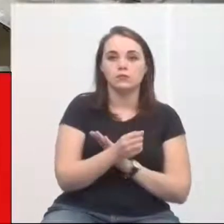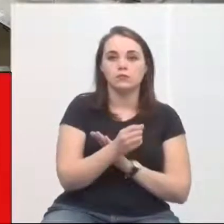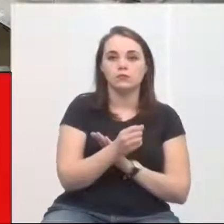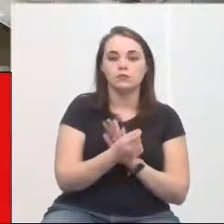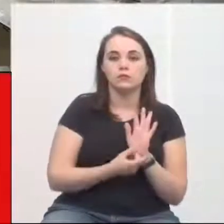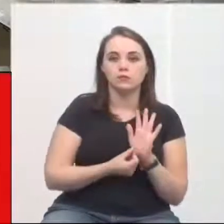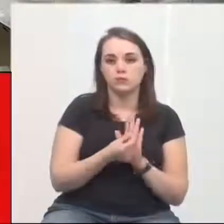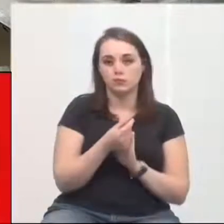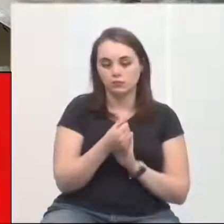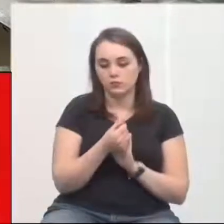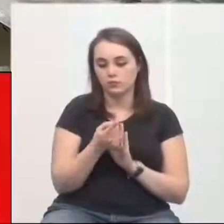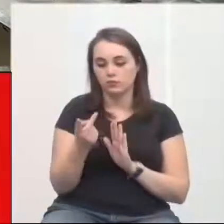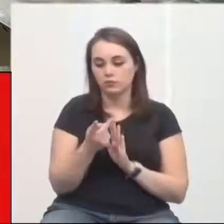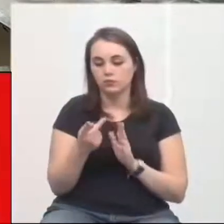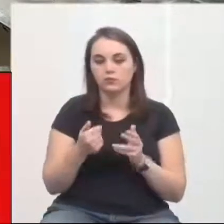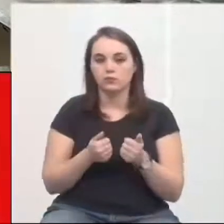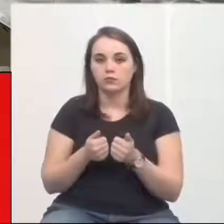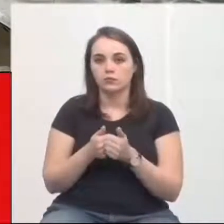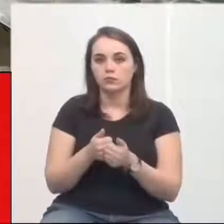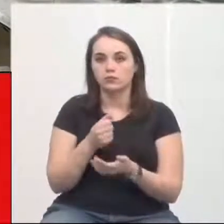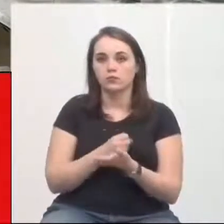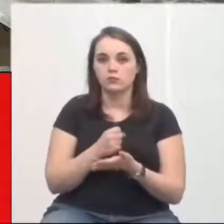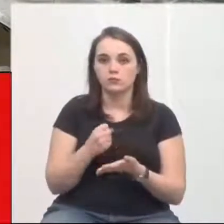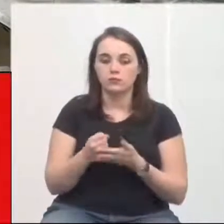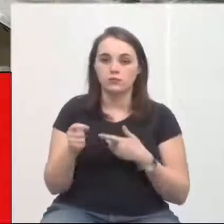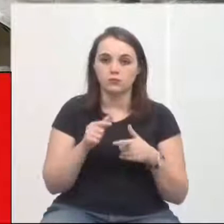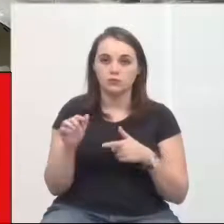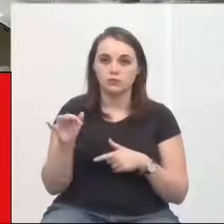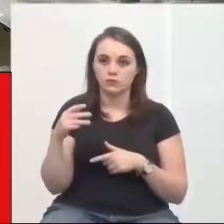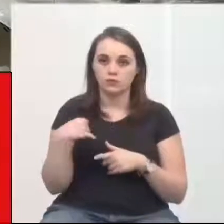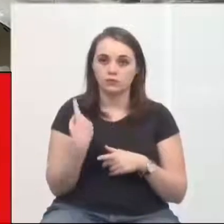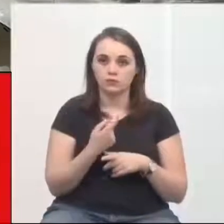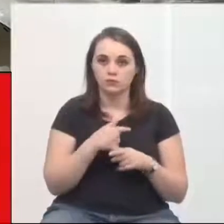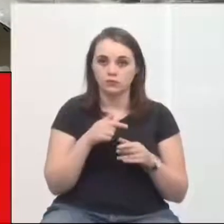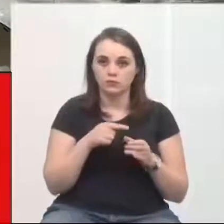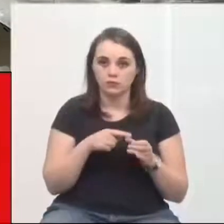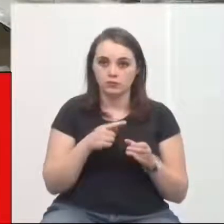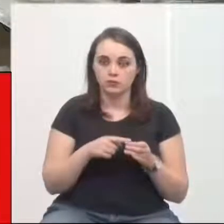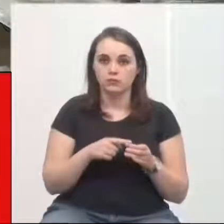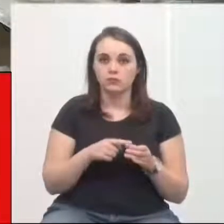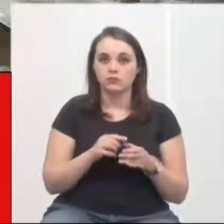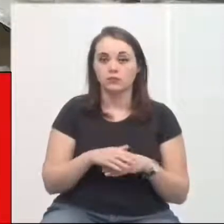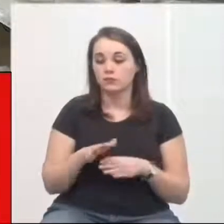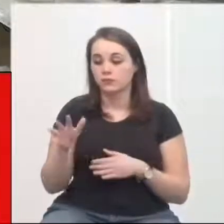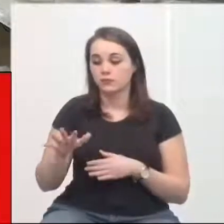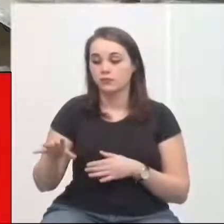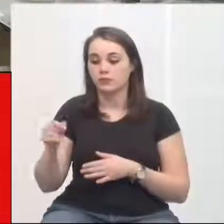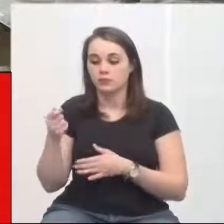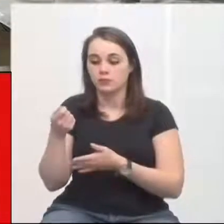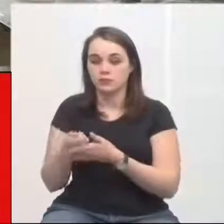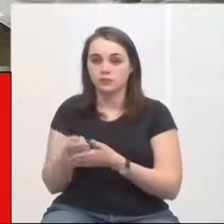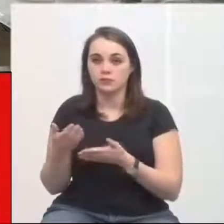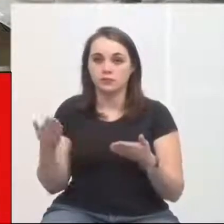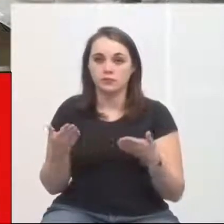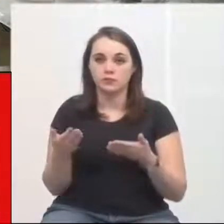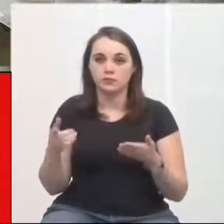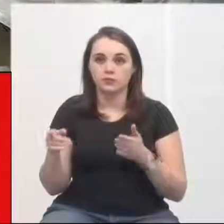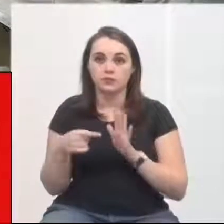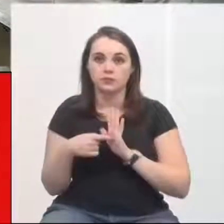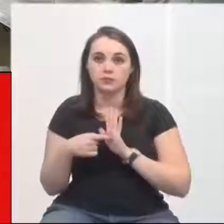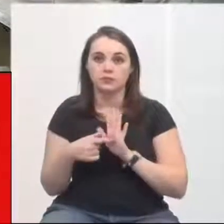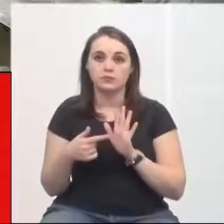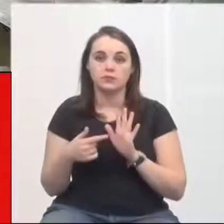o módulo de acompanhamento de contratos e das obras em si. A parte dos custos, hoje, ele conta